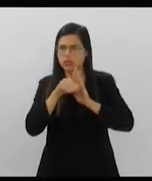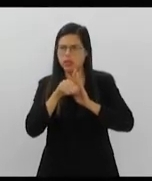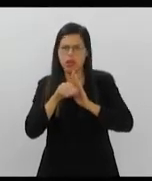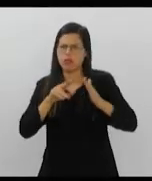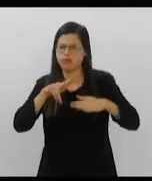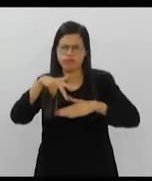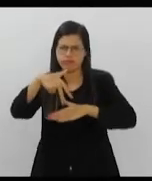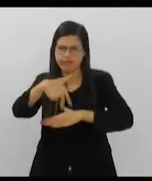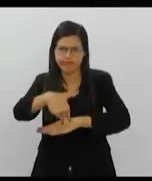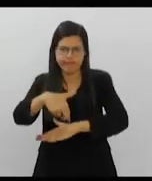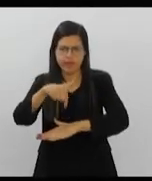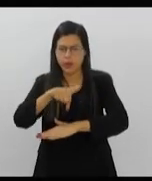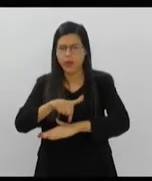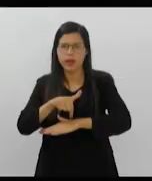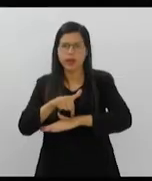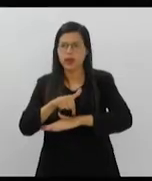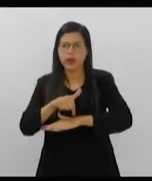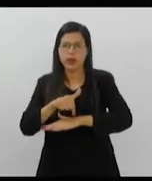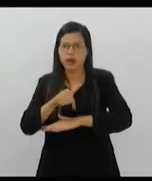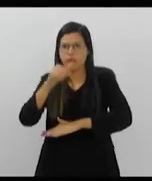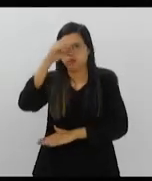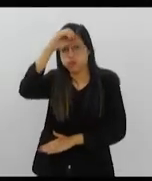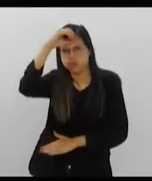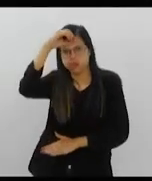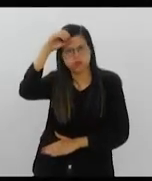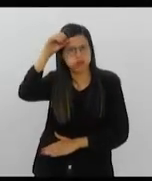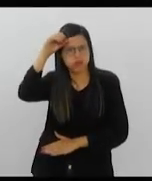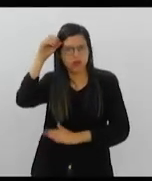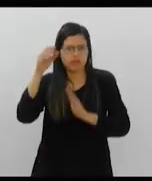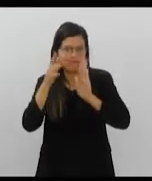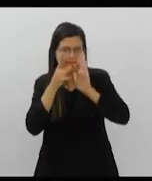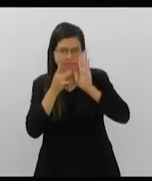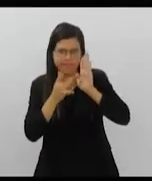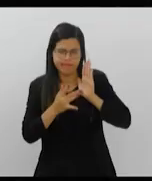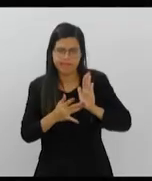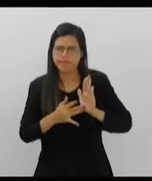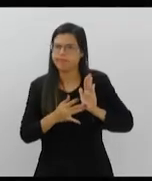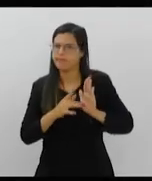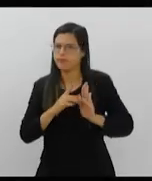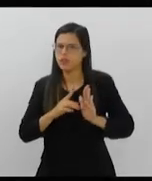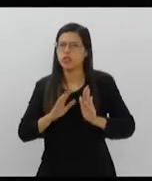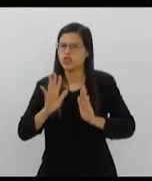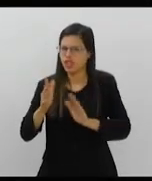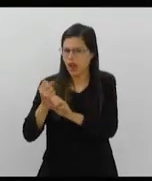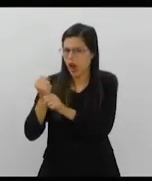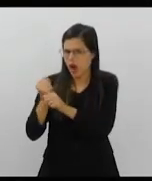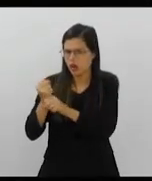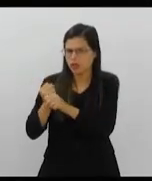em plenário sem conhecer a pauta, há muitos e muitos anos.